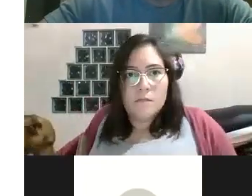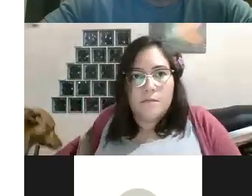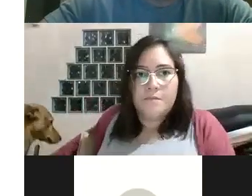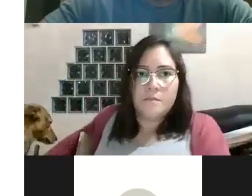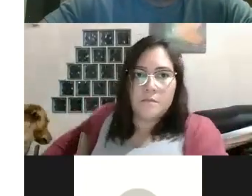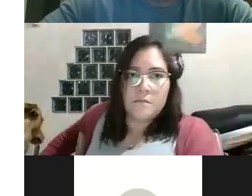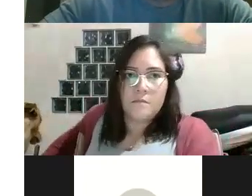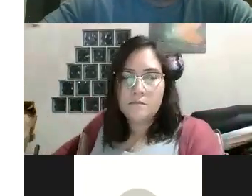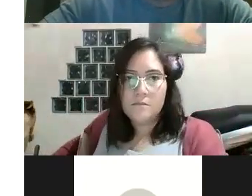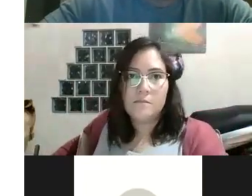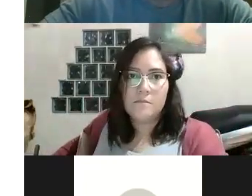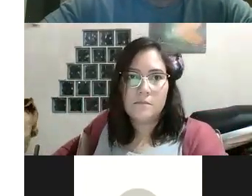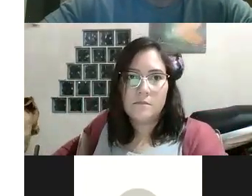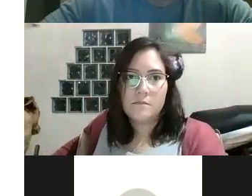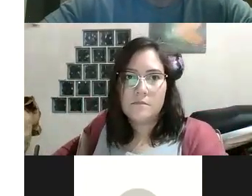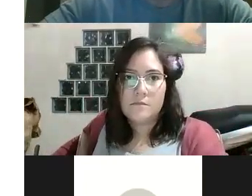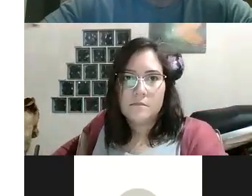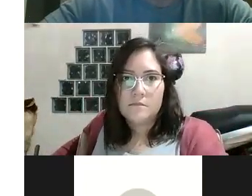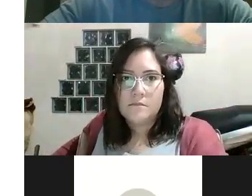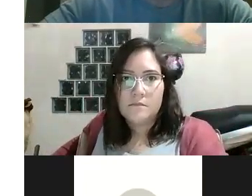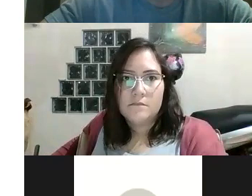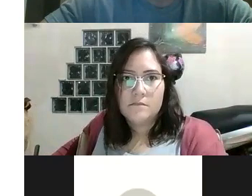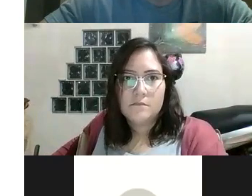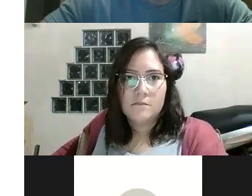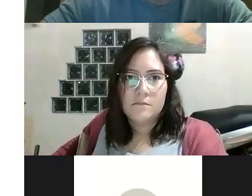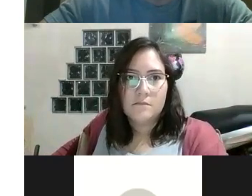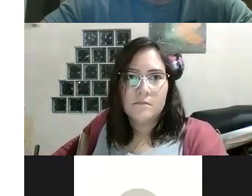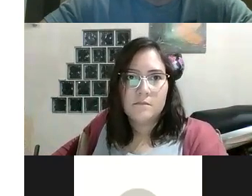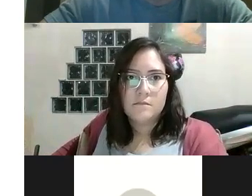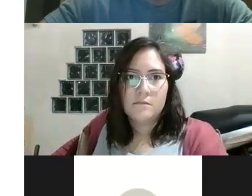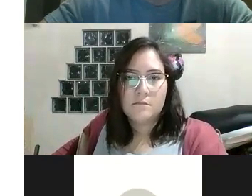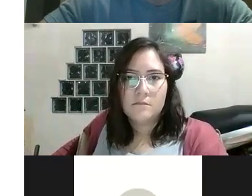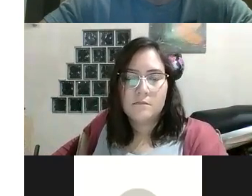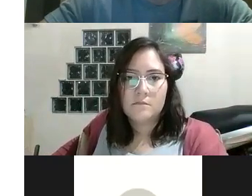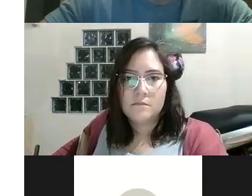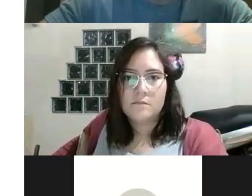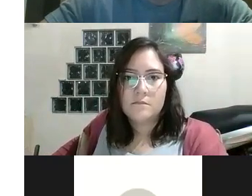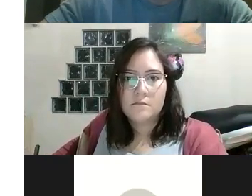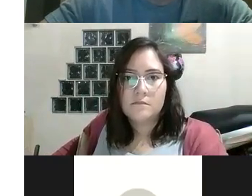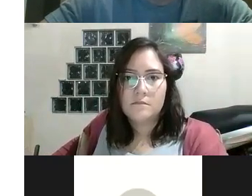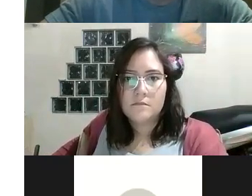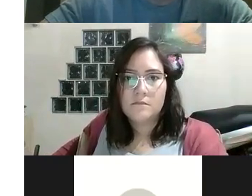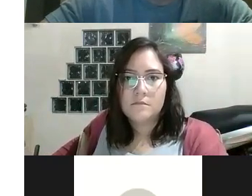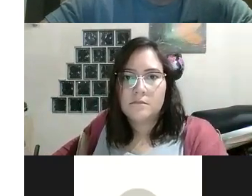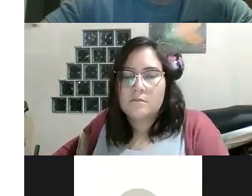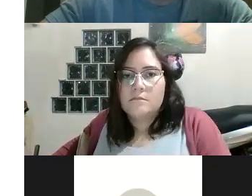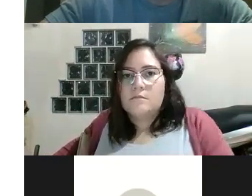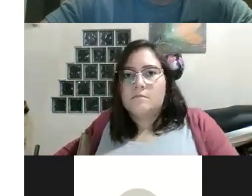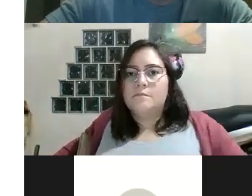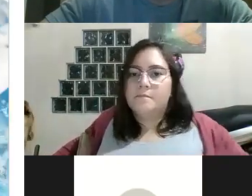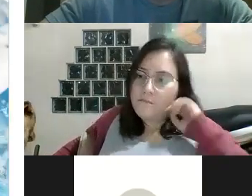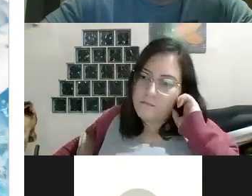Para vocês terem uma ideia, deixa eu trocar aqui. Para vocês terem uma ideia,